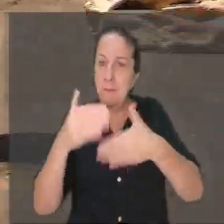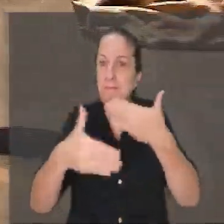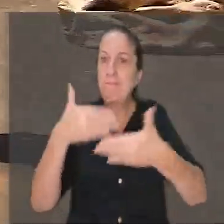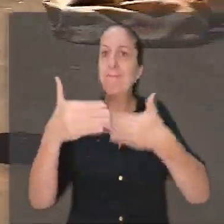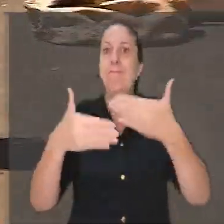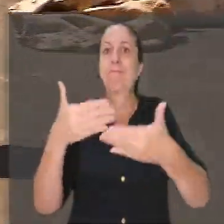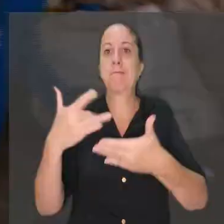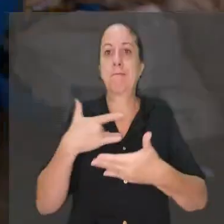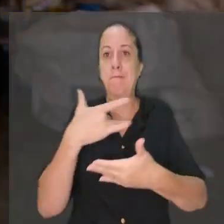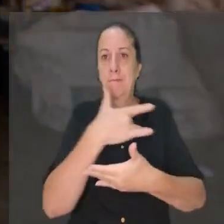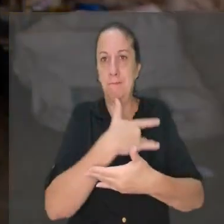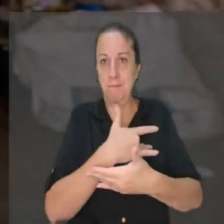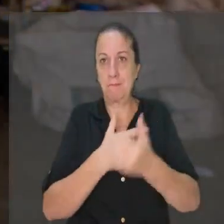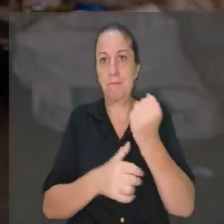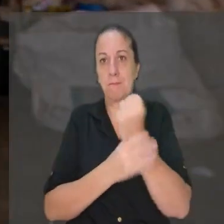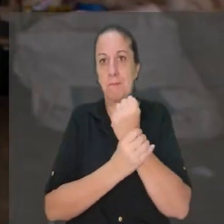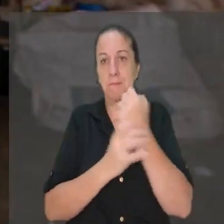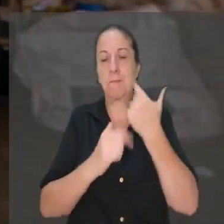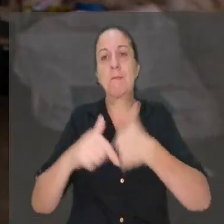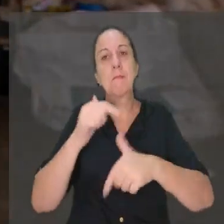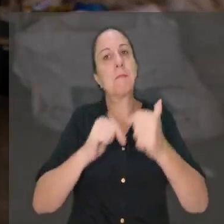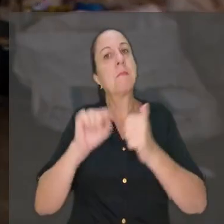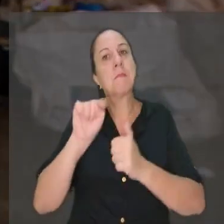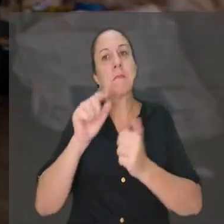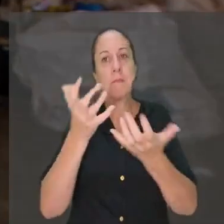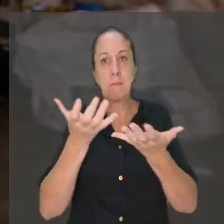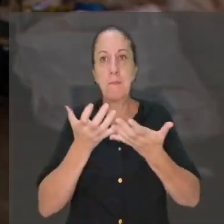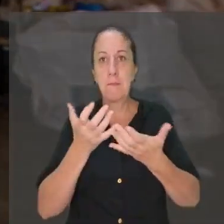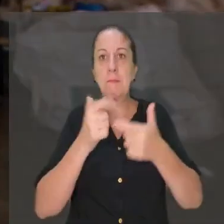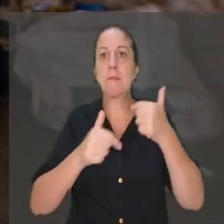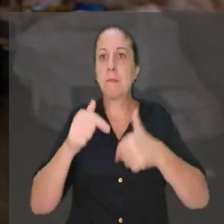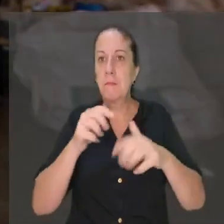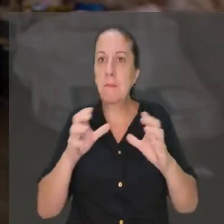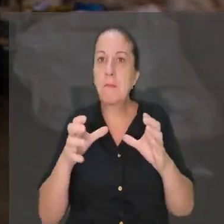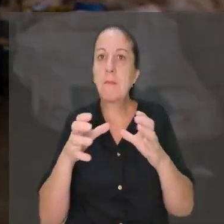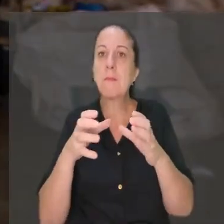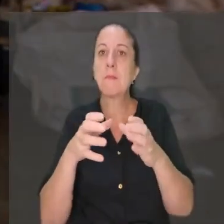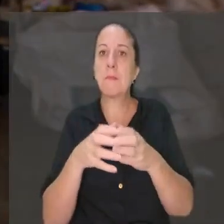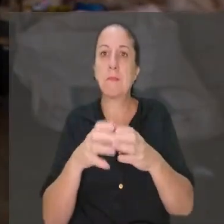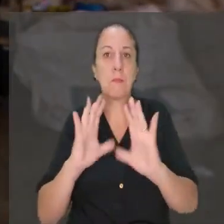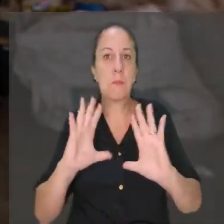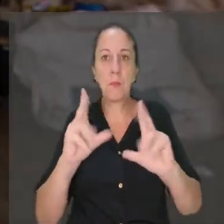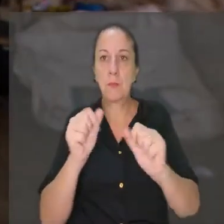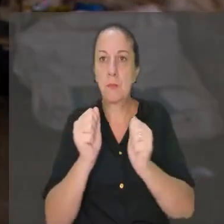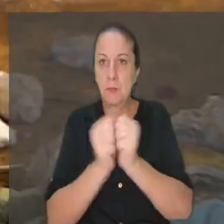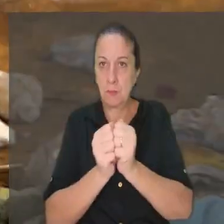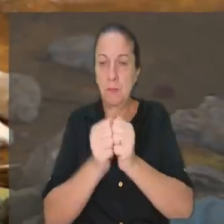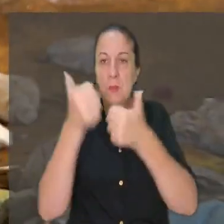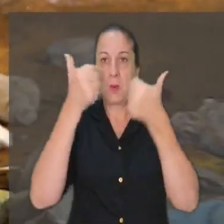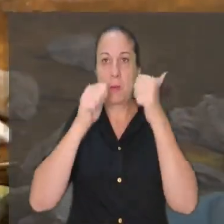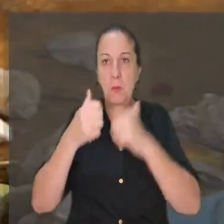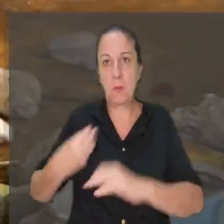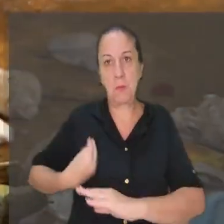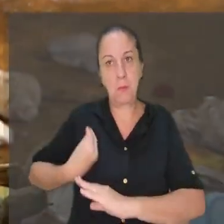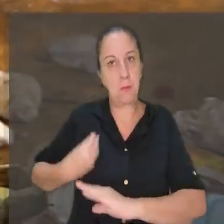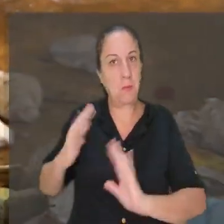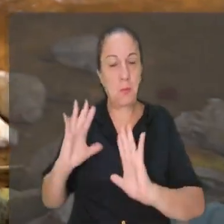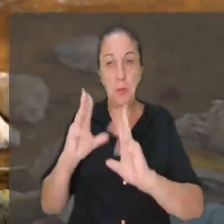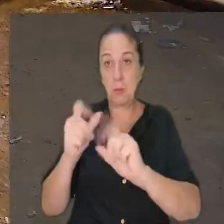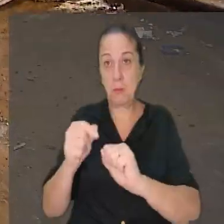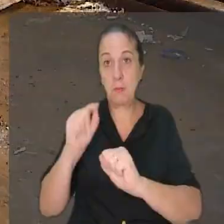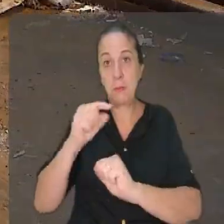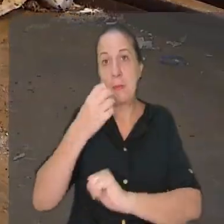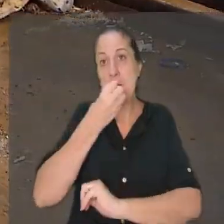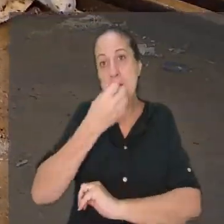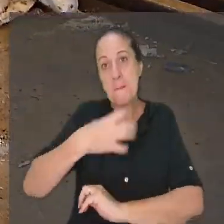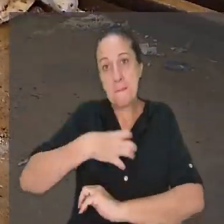a gente promova a saúde e segurança do trabalho. É isso que a gente quer, é um trabalho coletivo, a muitas mãos. Qualidade de vida é tudo, na verdade.